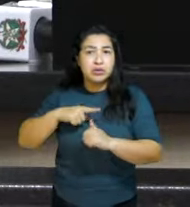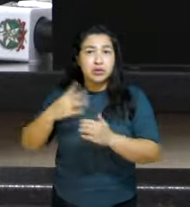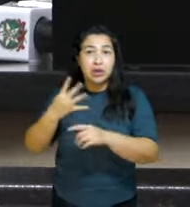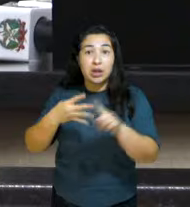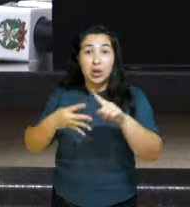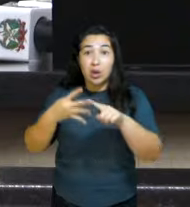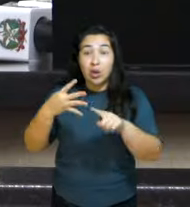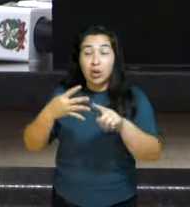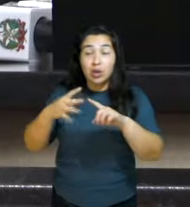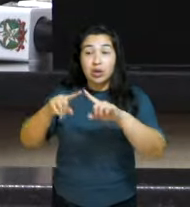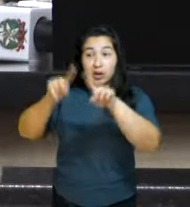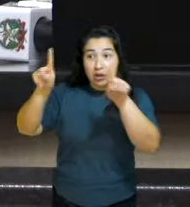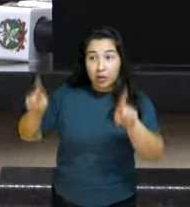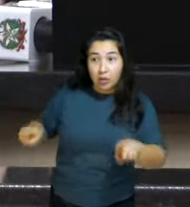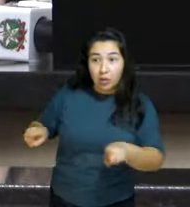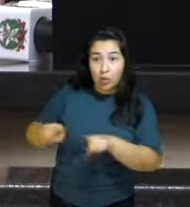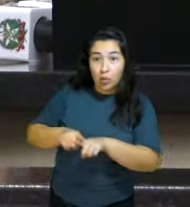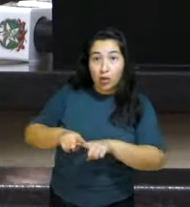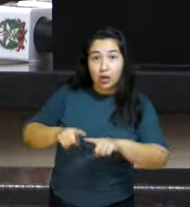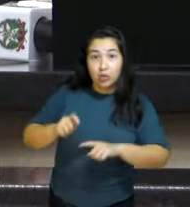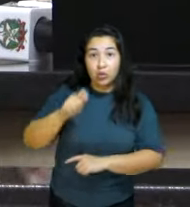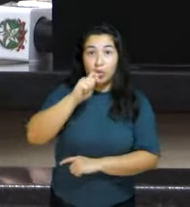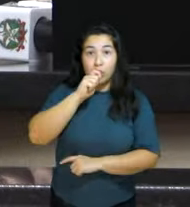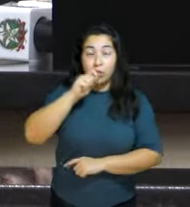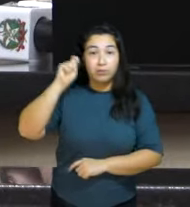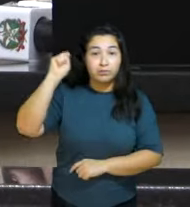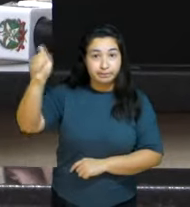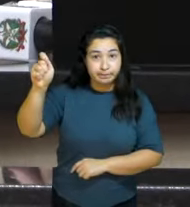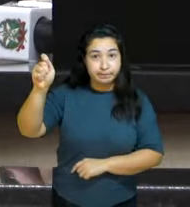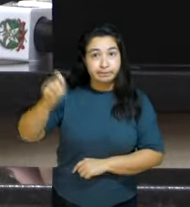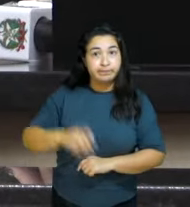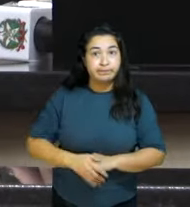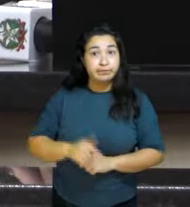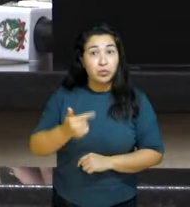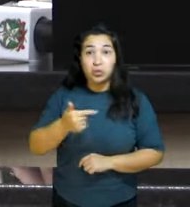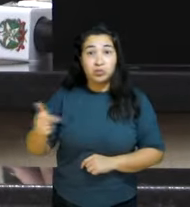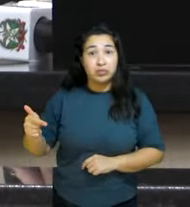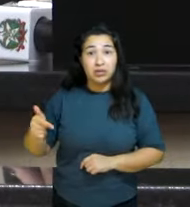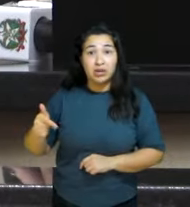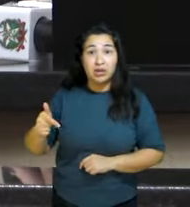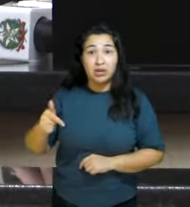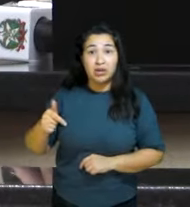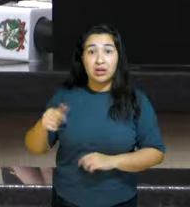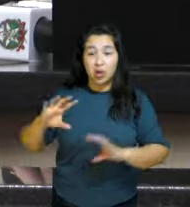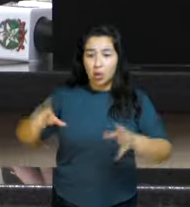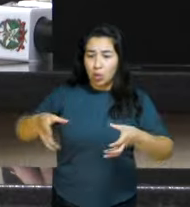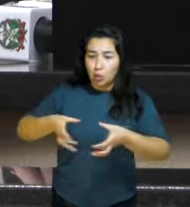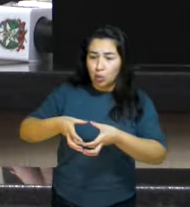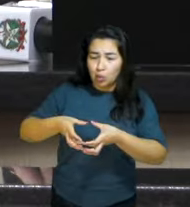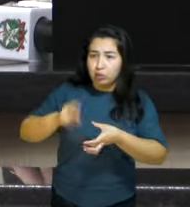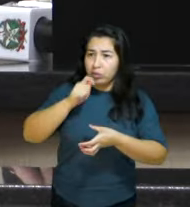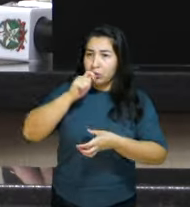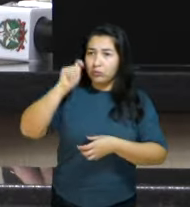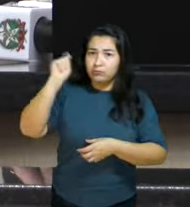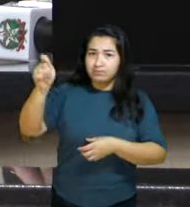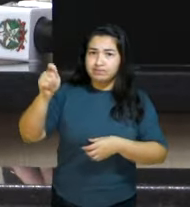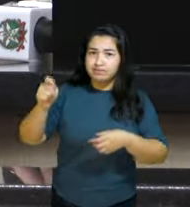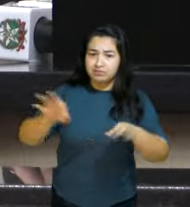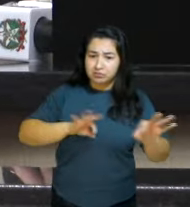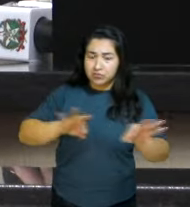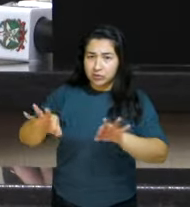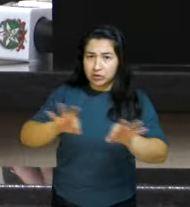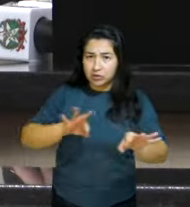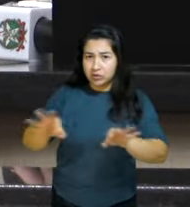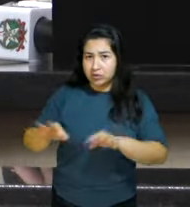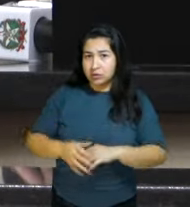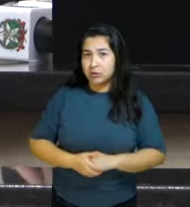das federações hoje. A FESPORT não tem um quadro de arbitragens de organização, inclusive, bem